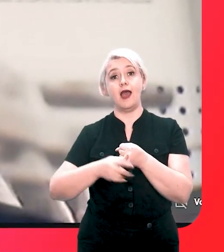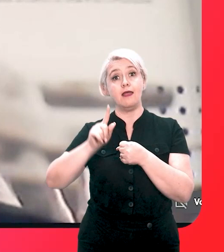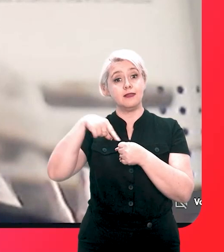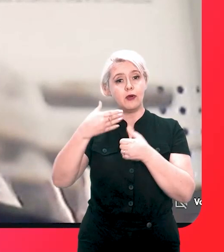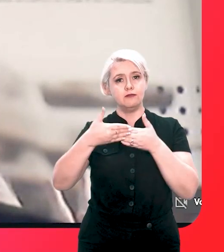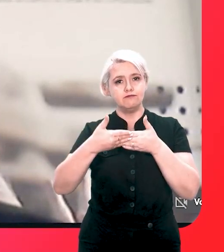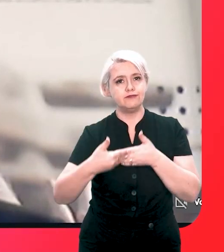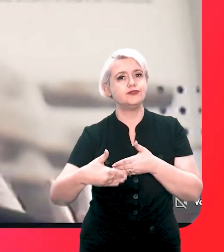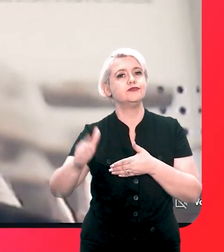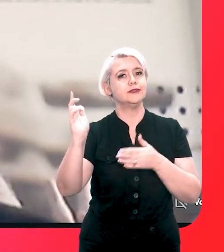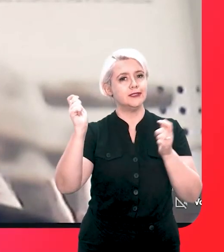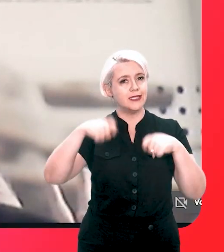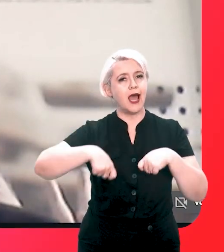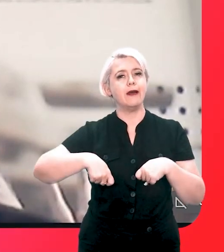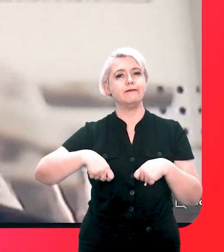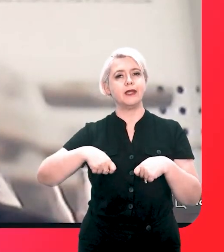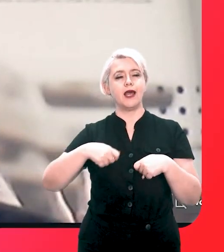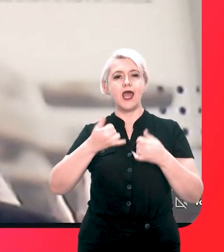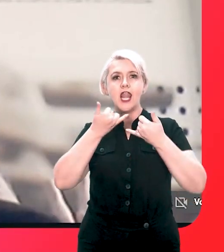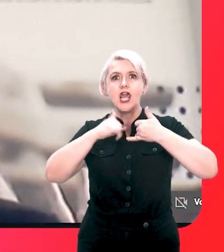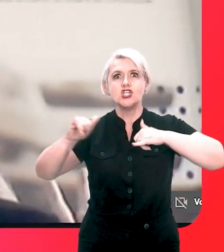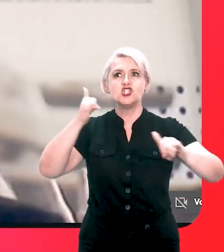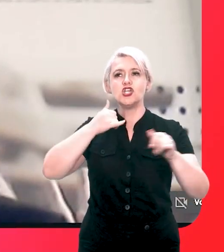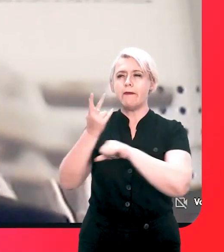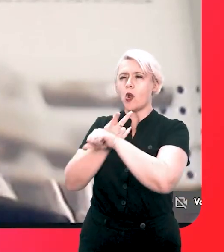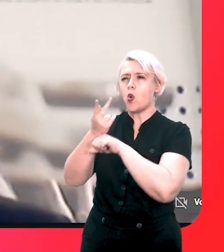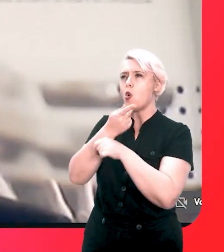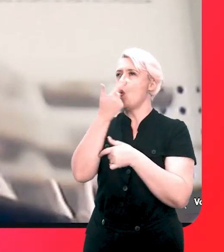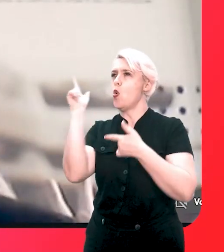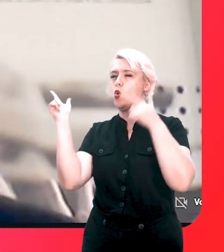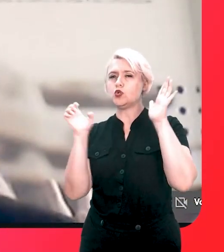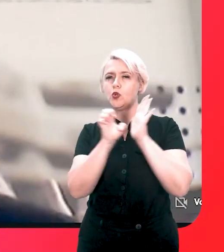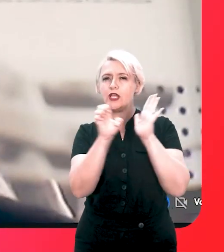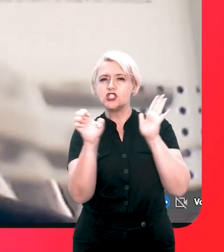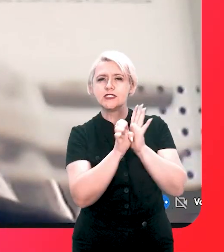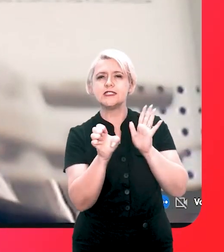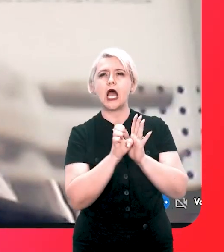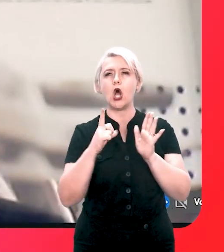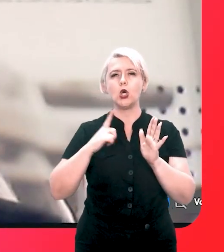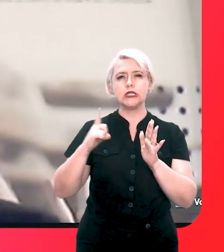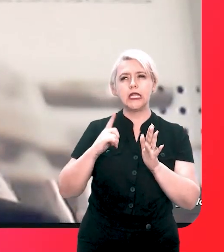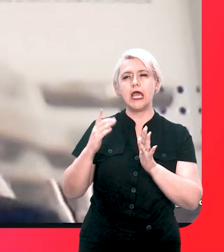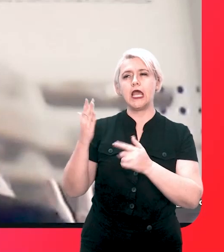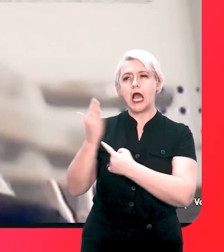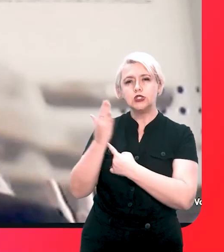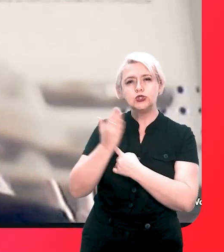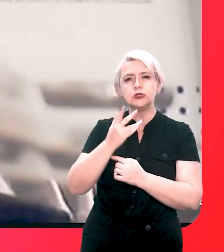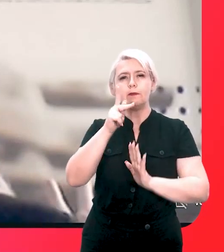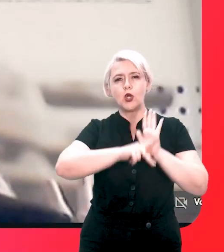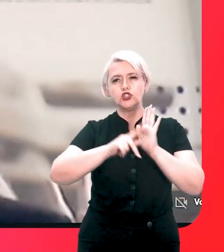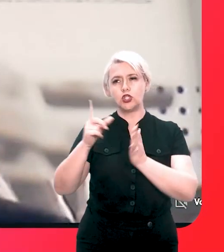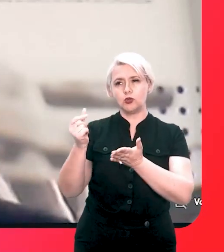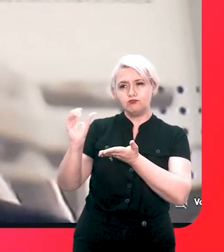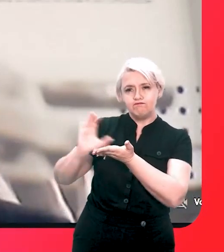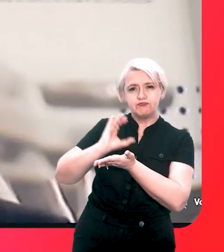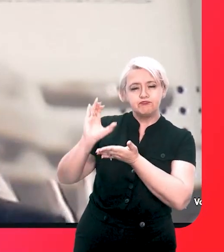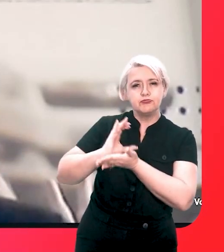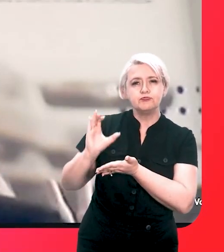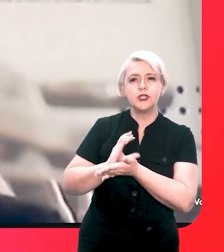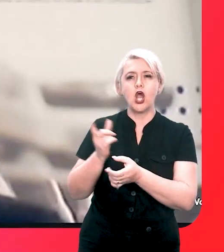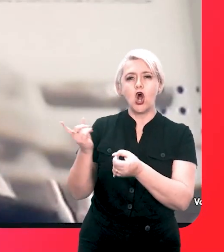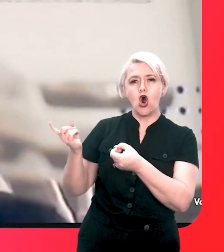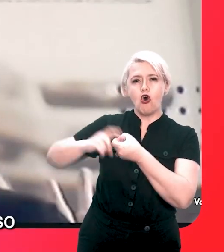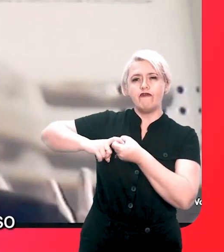tem fôlego, energia para ir atrás dos editais que vão te permitir fazer os projetos, os convênios que